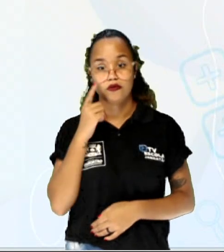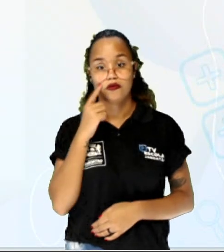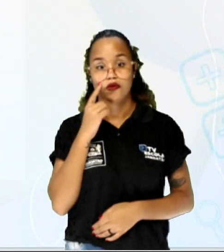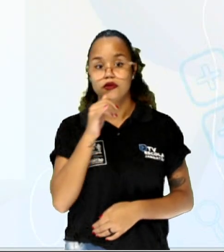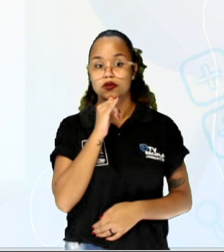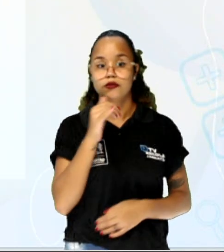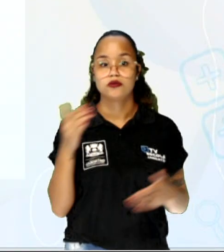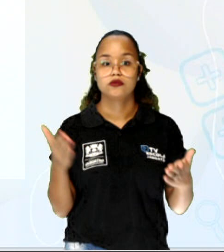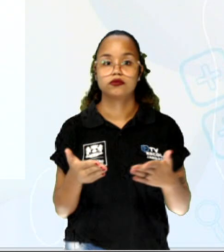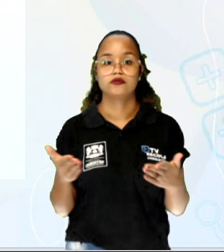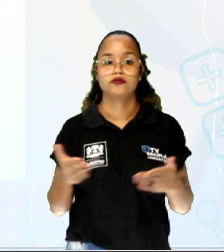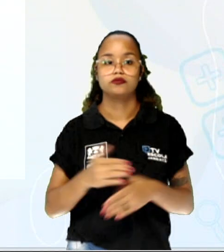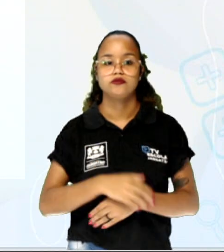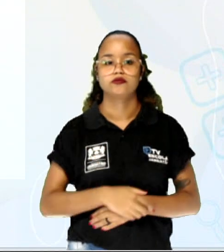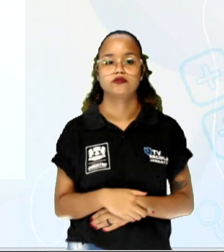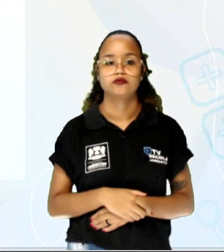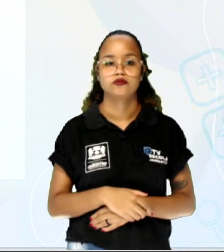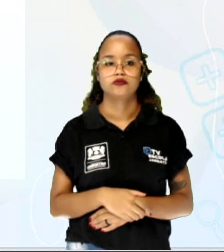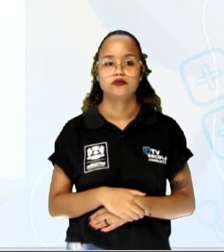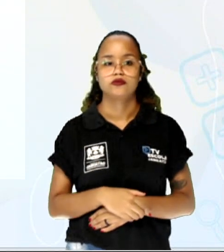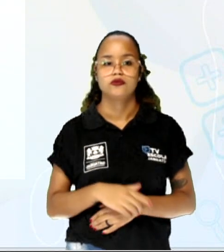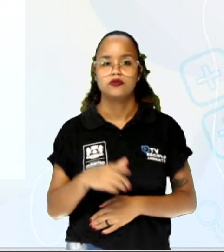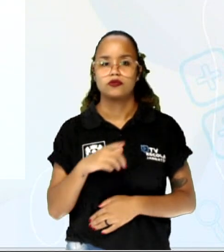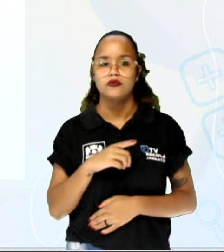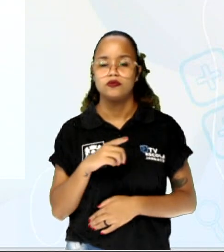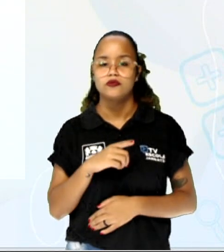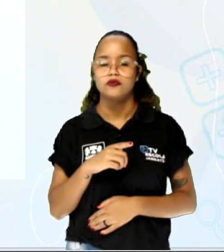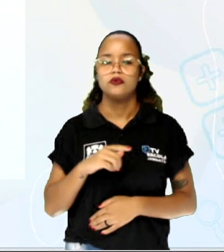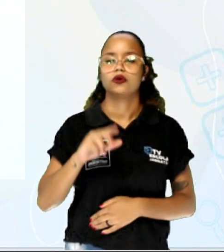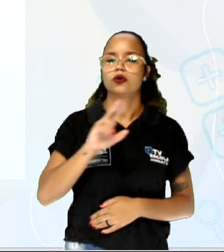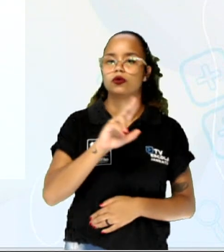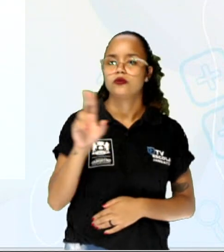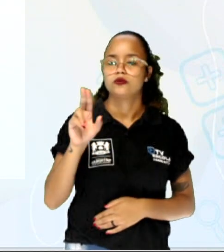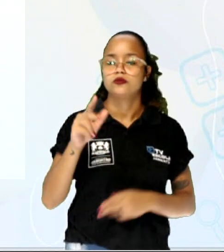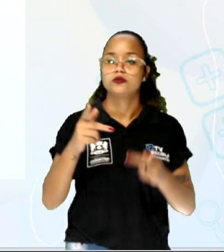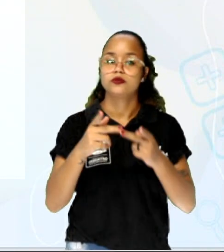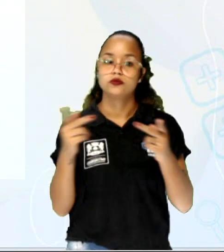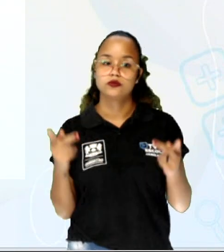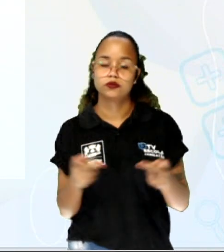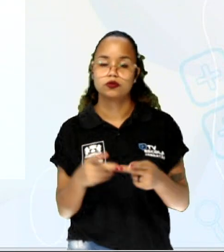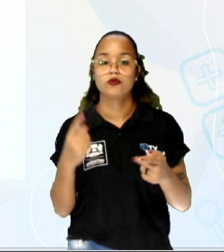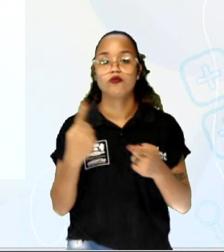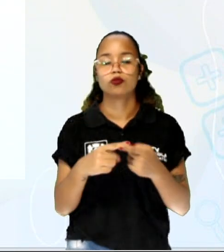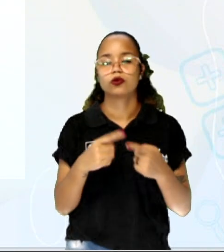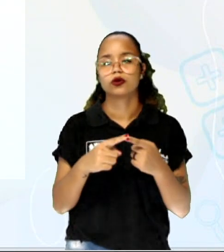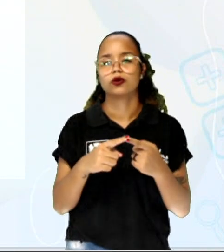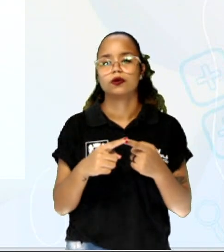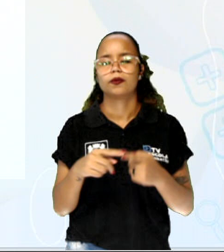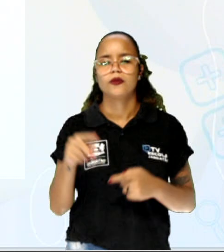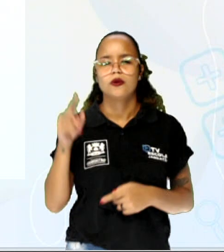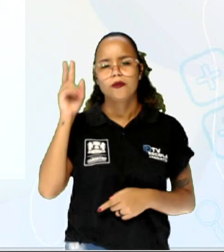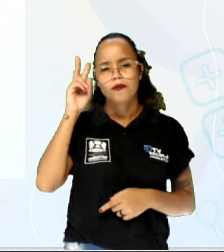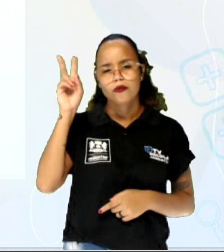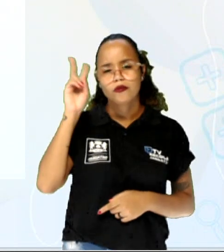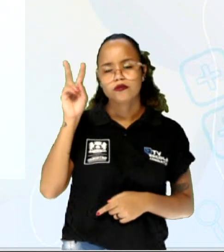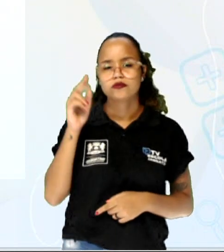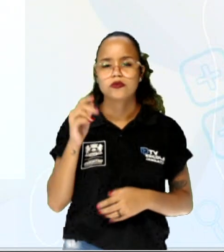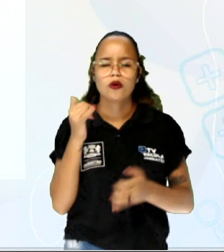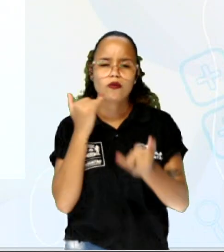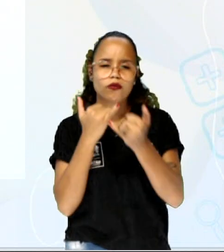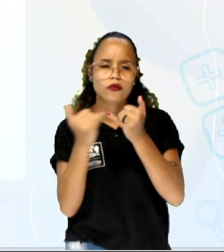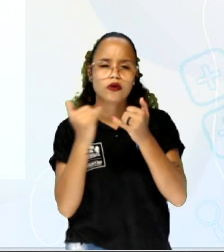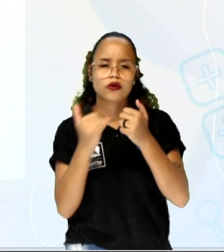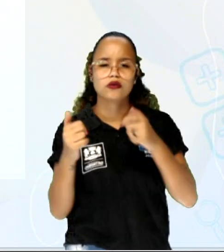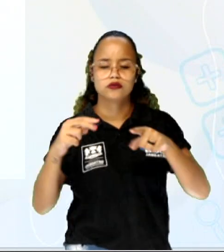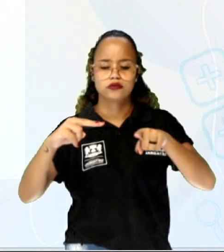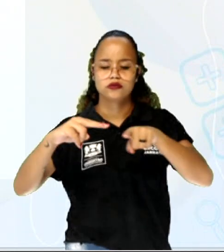certo? Então a gente tem aí o gráfico, ele é chamado de gráfico de pizza porque ele é assim, como se fosse um formato de uma